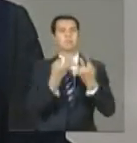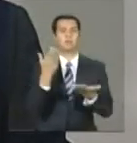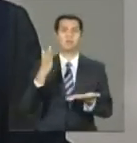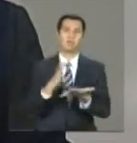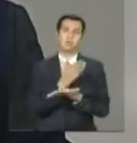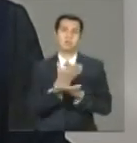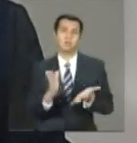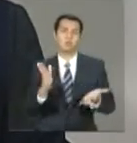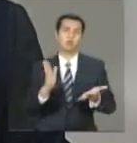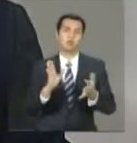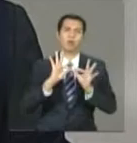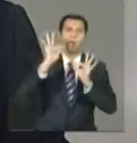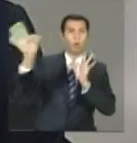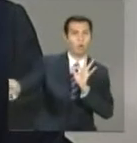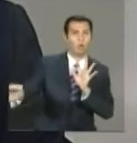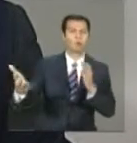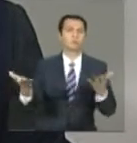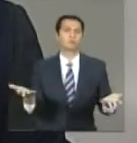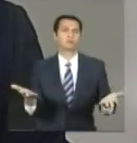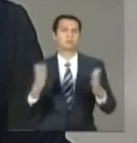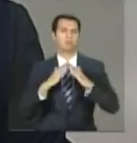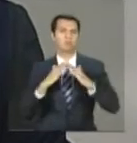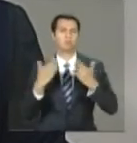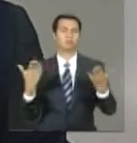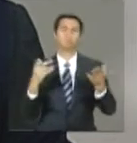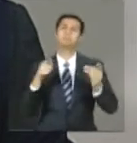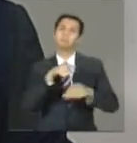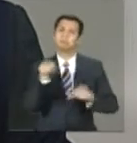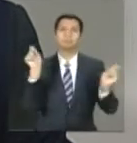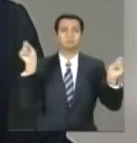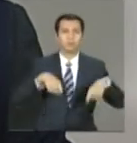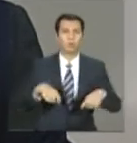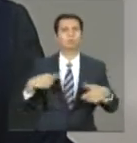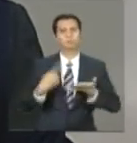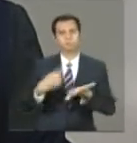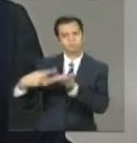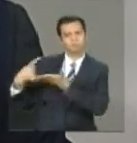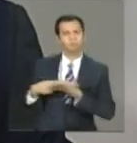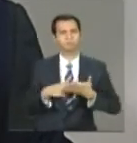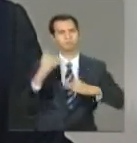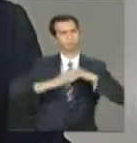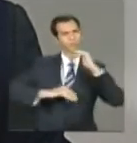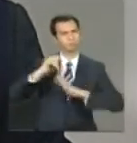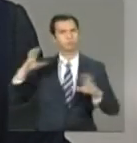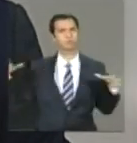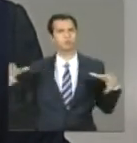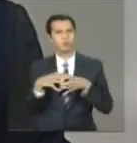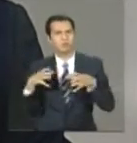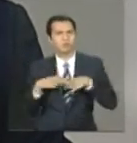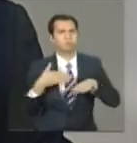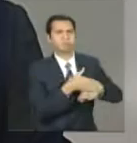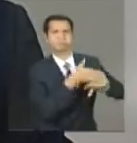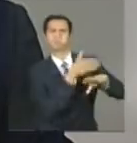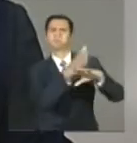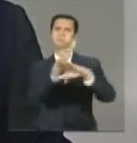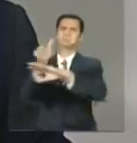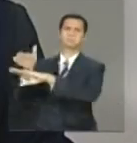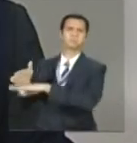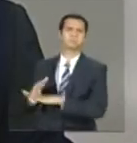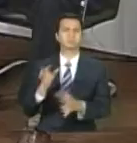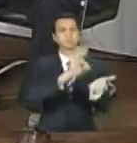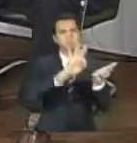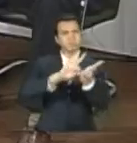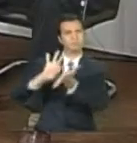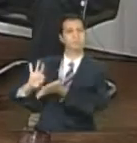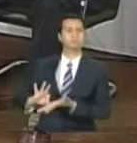do município. Então, recurso de mutirões e mobilização é extremamente útil na hora de você fazer essa revisão